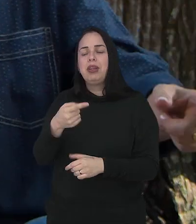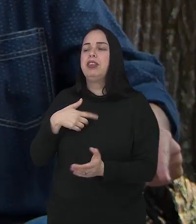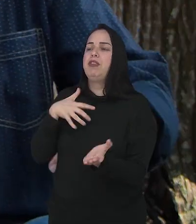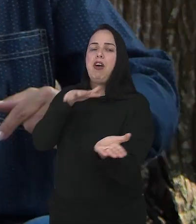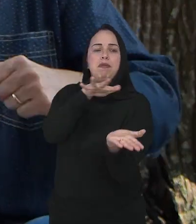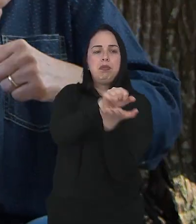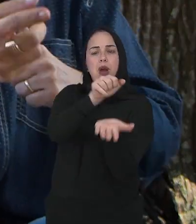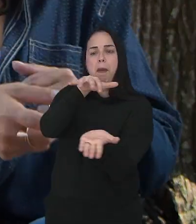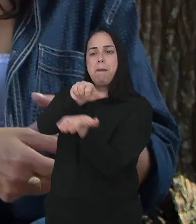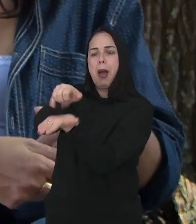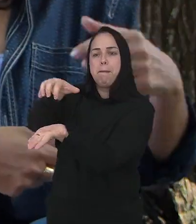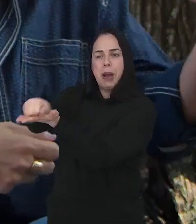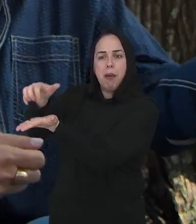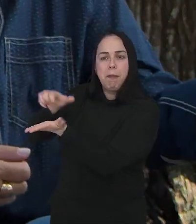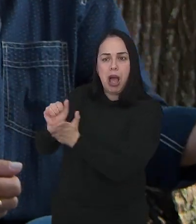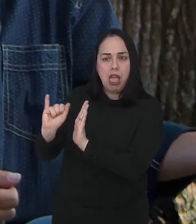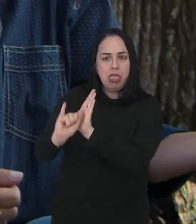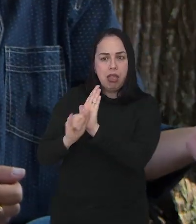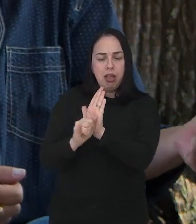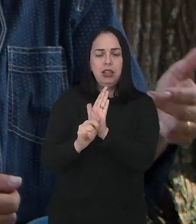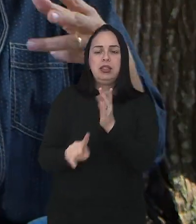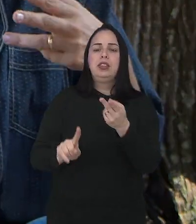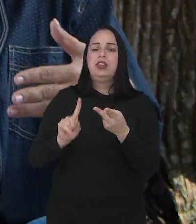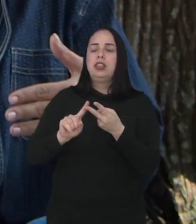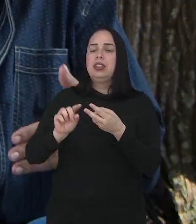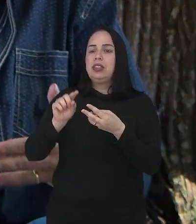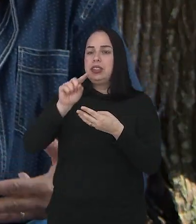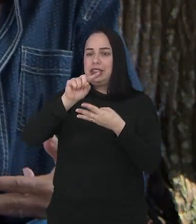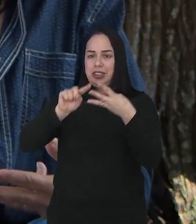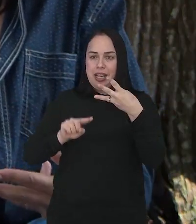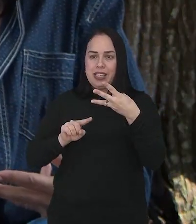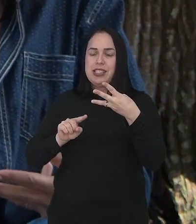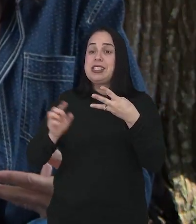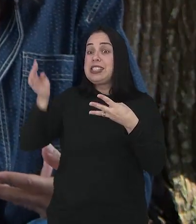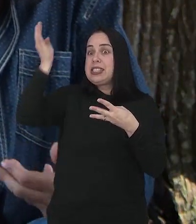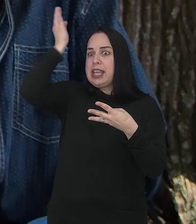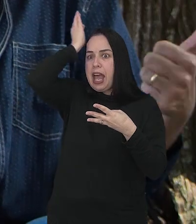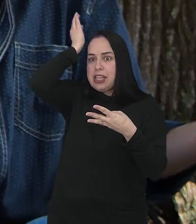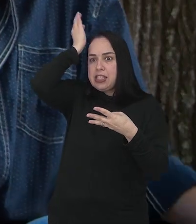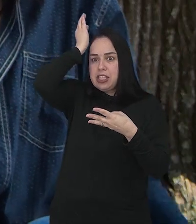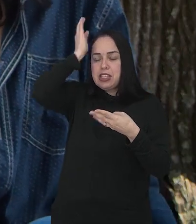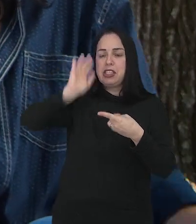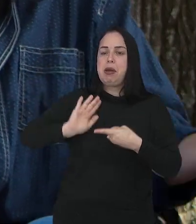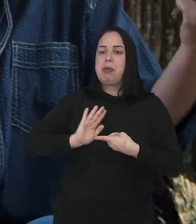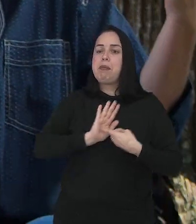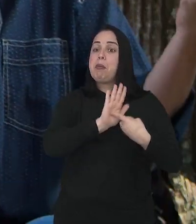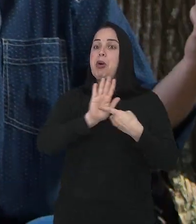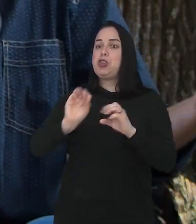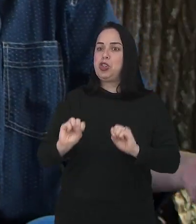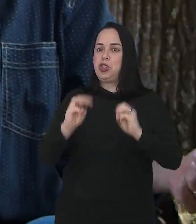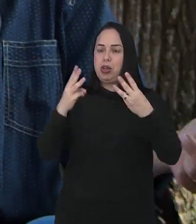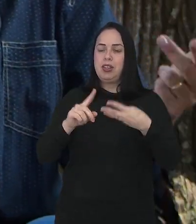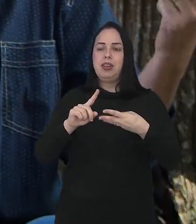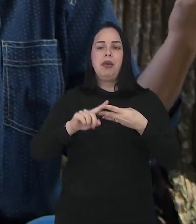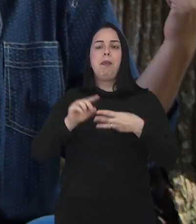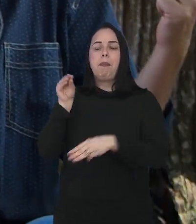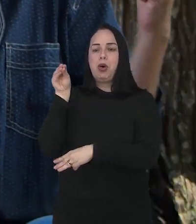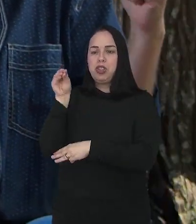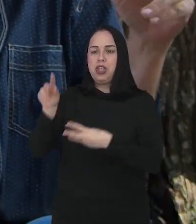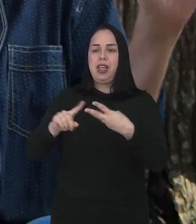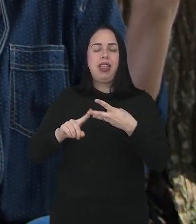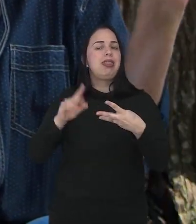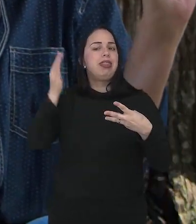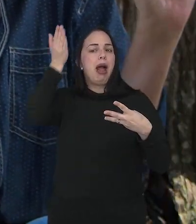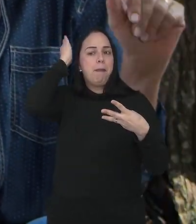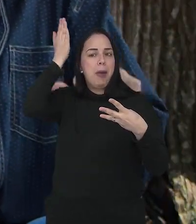inscrevendo em editais e tudo mais. Fizemos shows, fizemos 3 Sescs esse ano, Mogi das Cruzes, Taubaté,